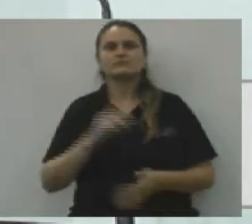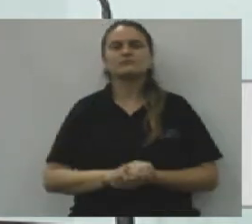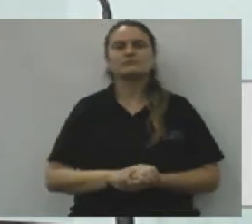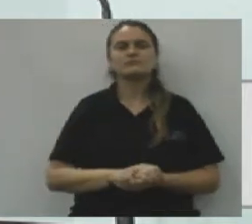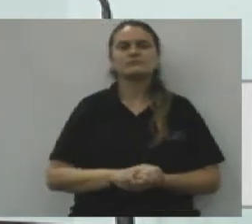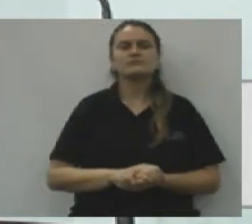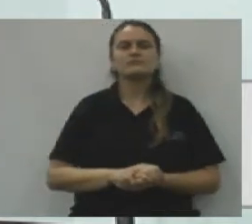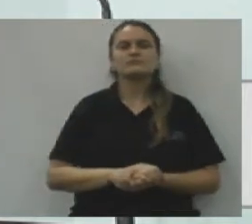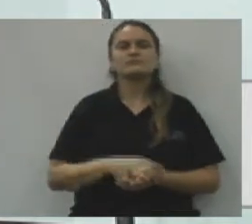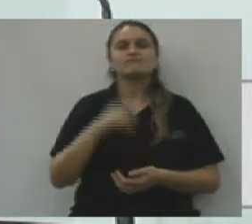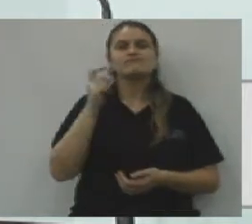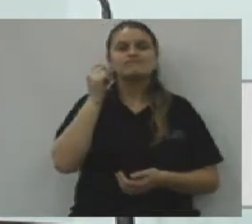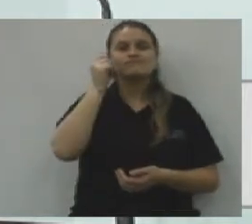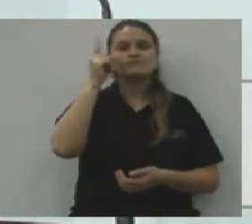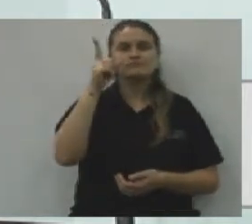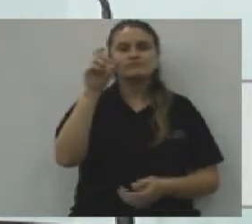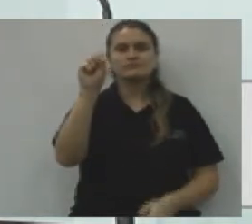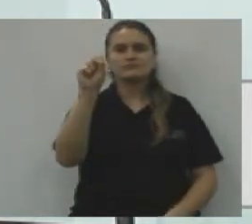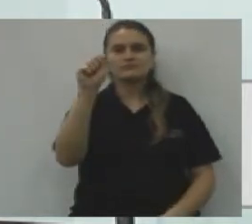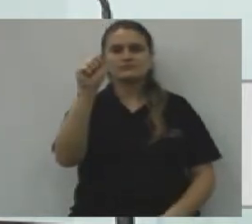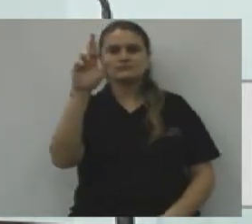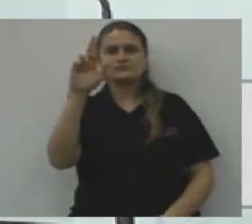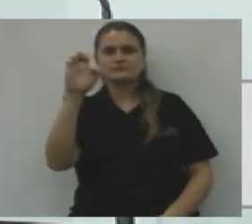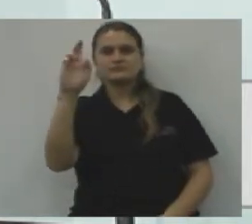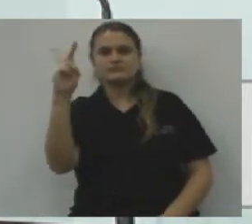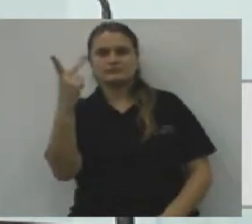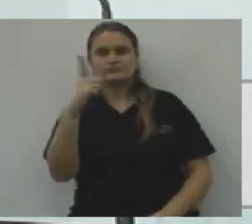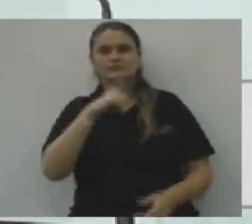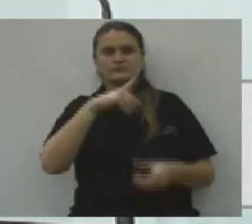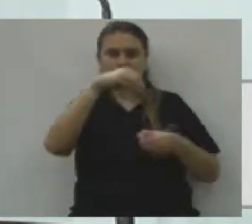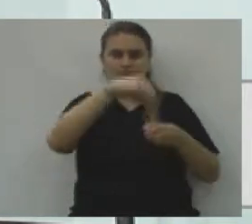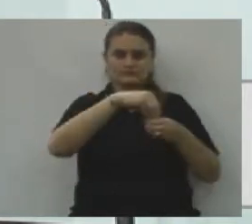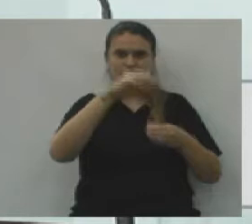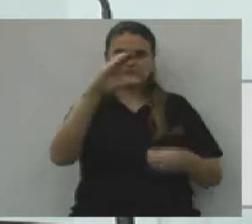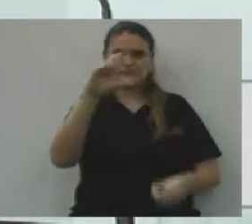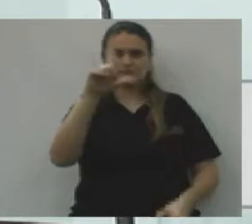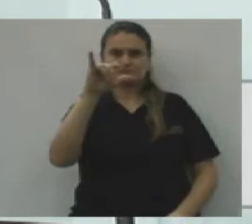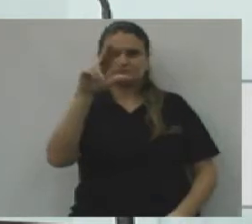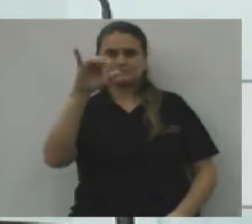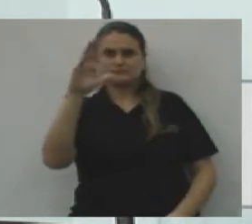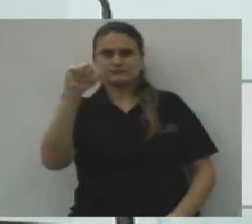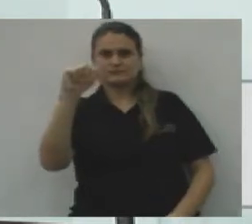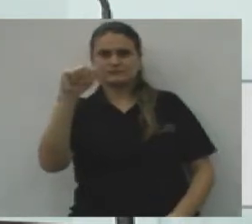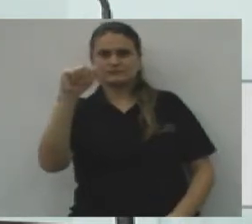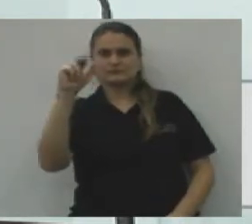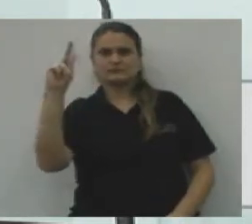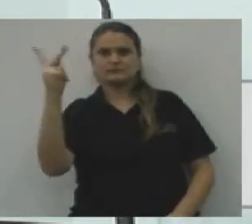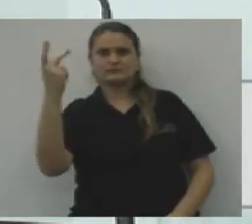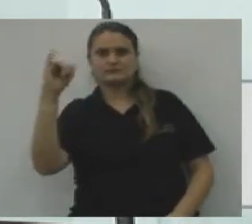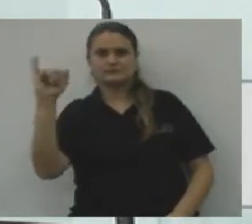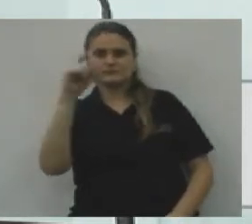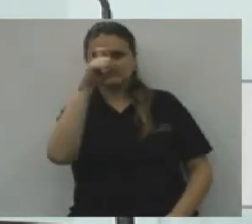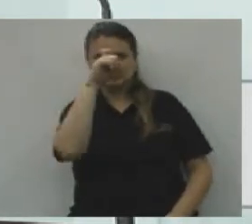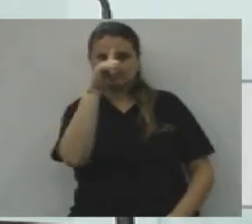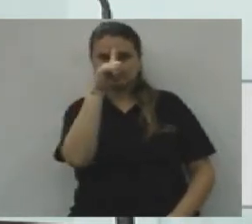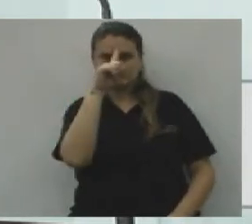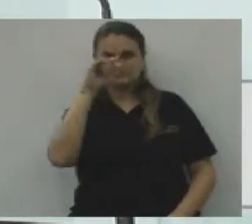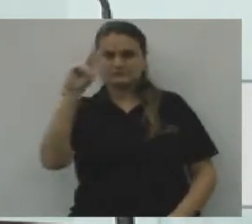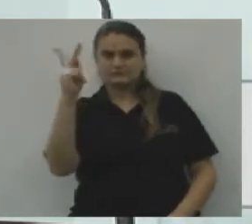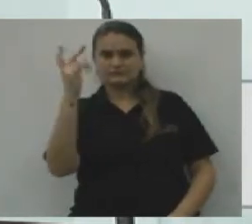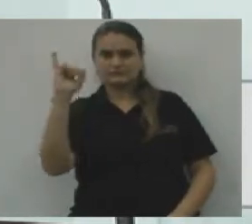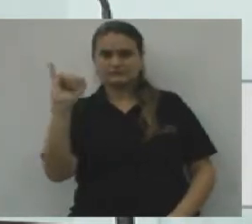Para terem uma ideia, o SARE atende hoje, na clínica Hans Jensen, ou HJ, em torno